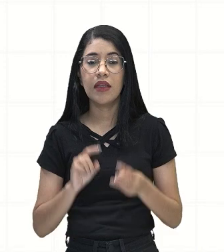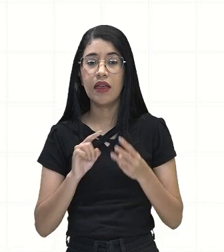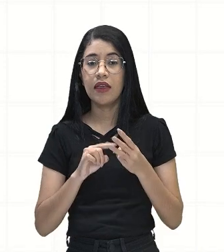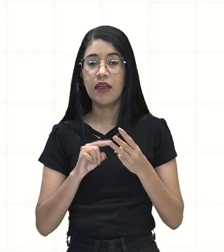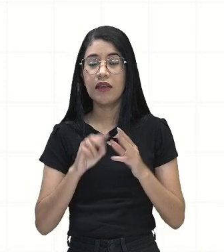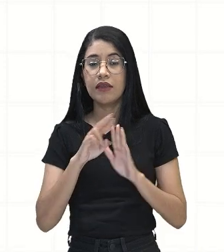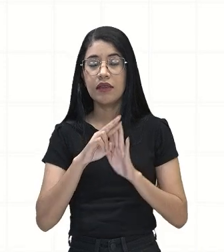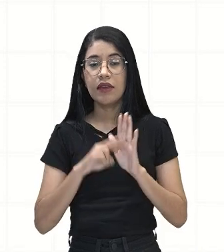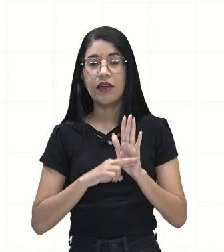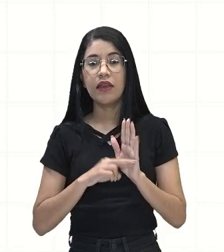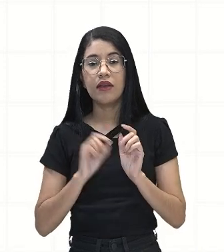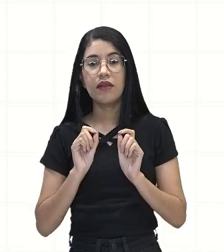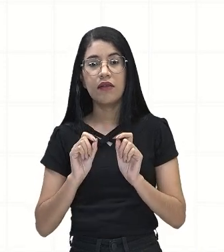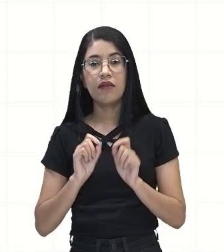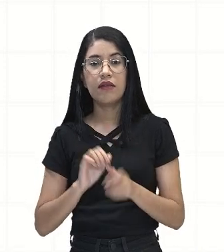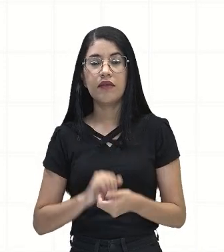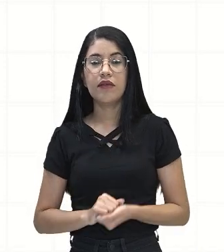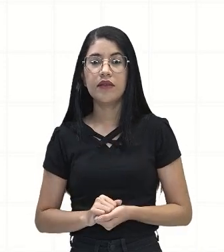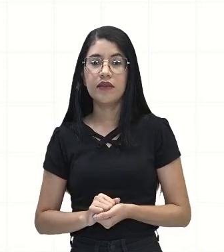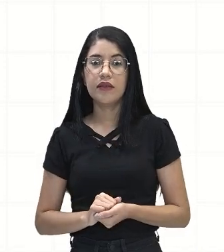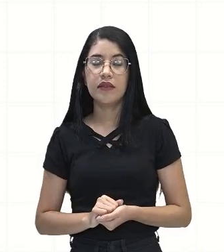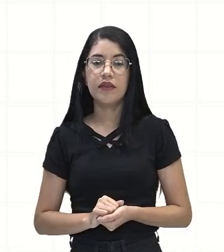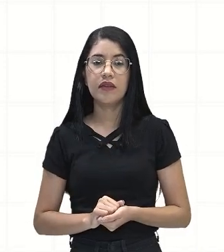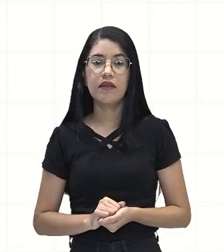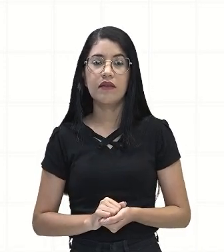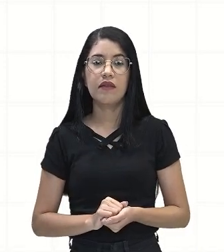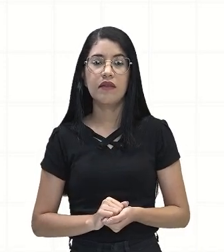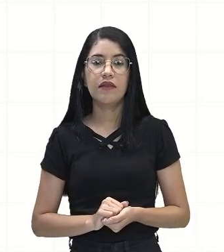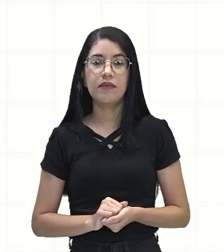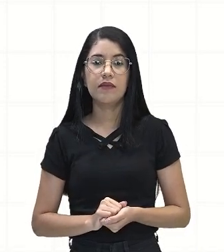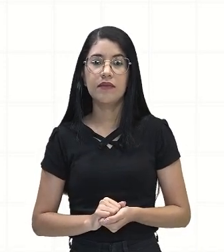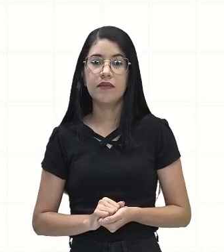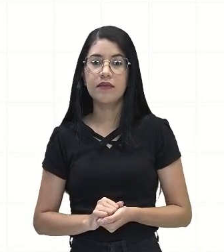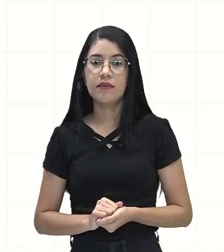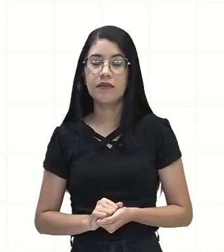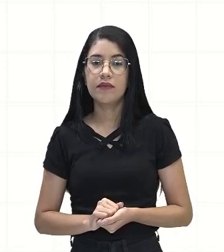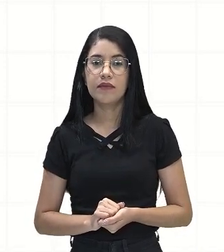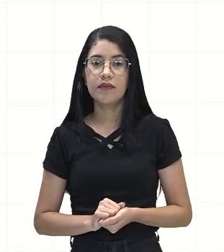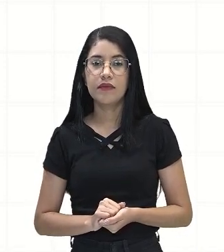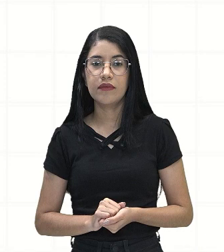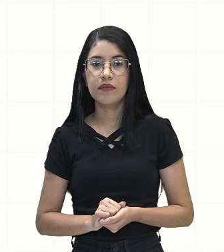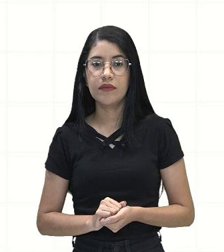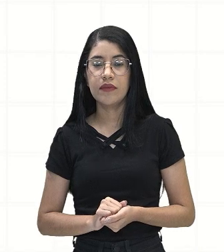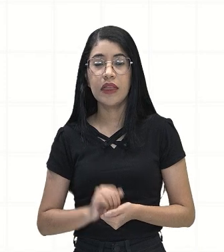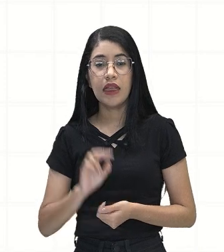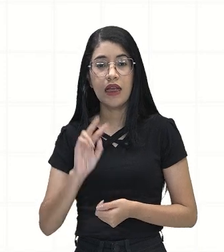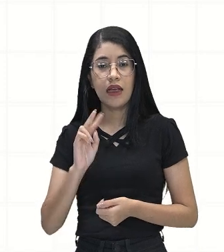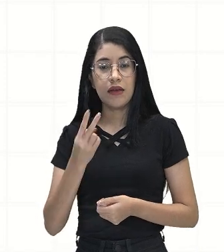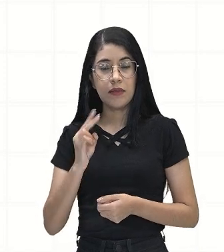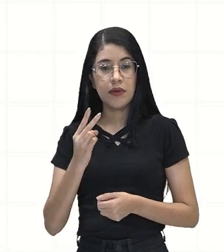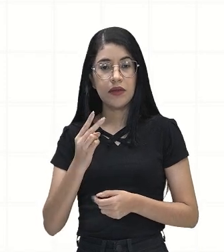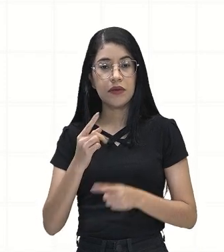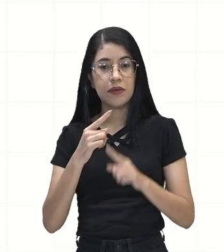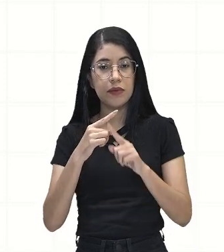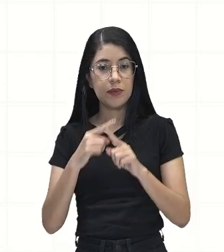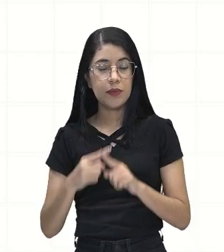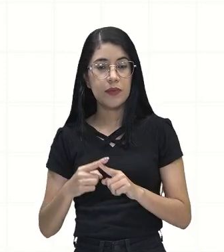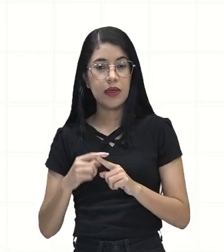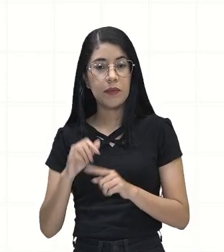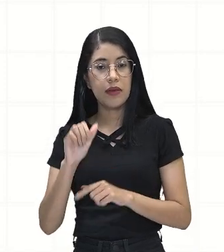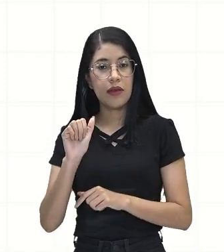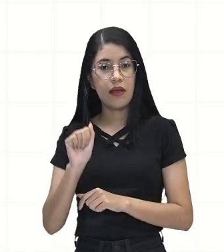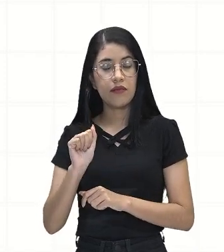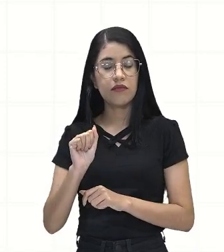terceira relação é essa, que se eu pegar a hipotenusa e multiplicar pela altura relativa, vai ser igual